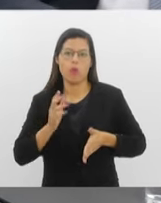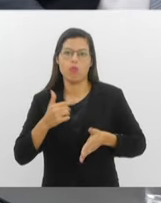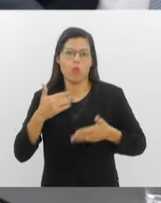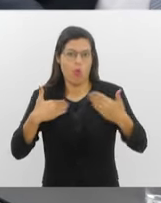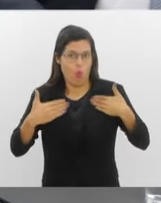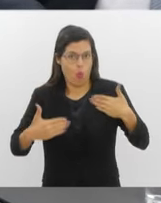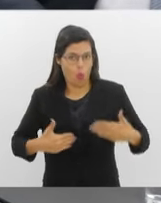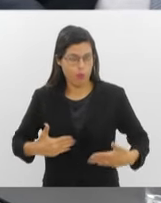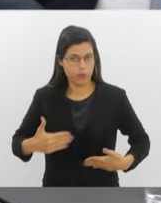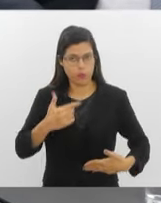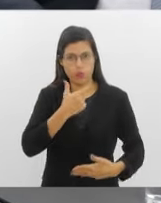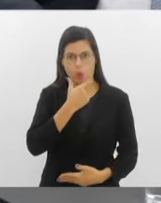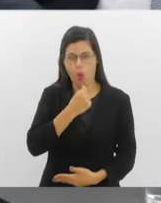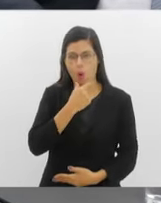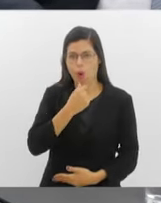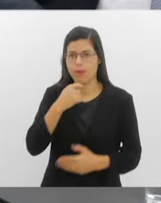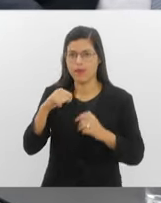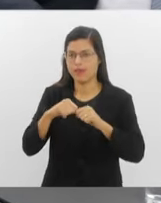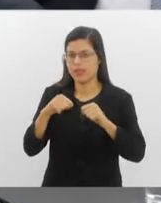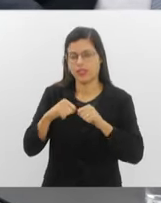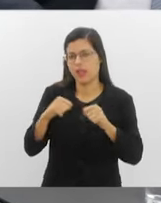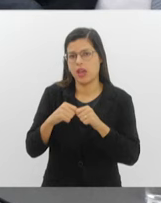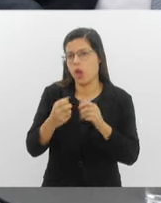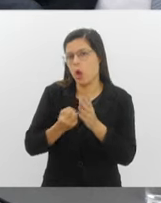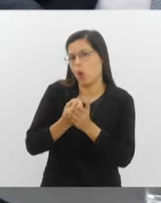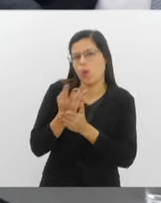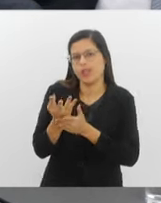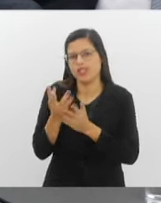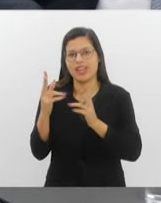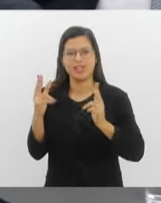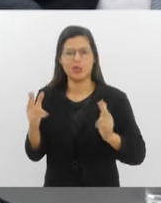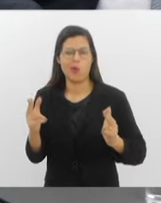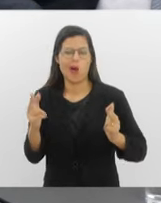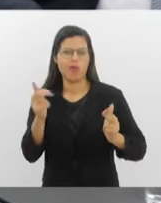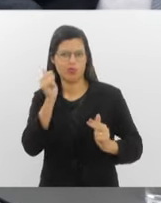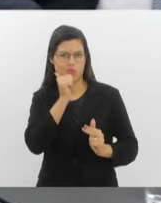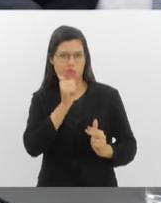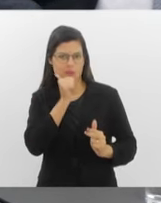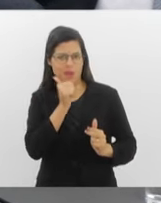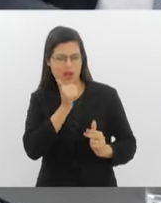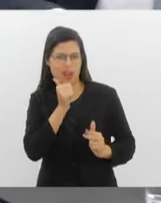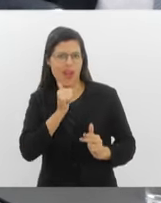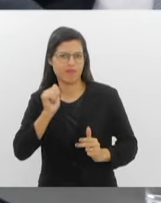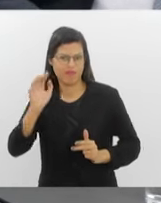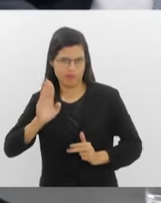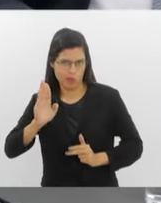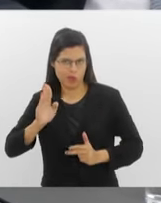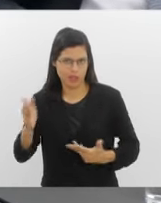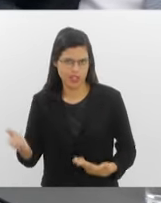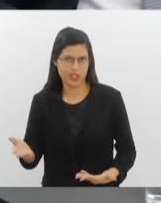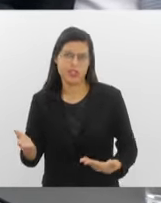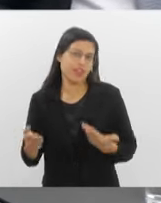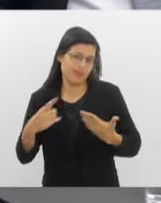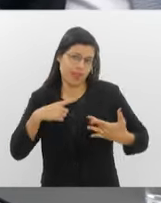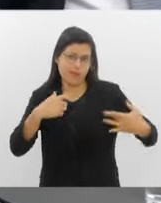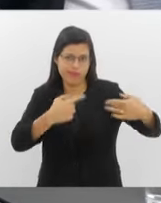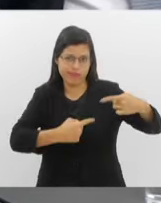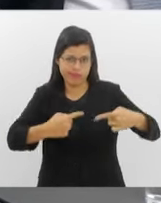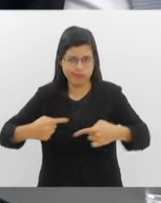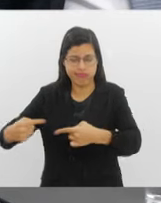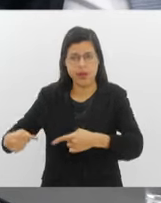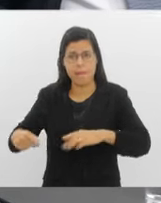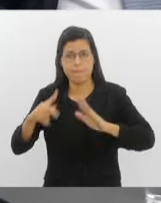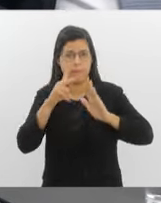biológico, fazer o mesmo número de barras, por exemplo, de uma mulher biológica, e por aí vai. Aí entra nessas discussões, mas que aí o